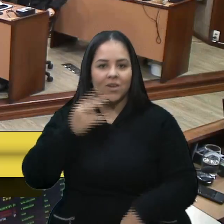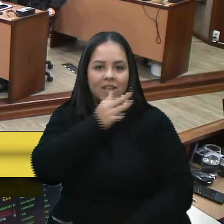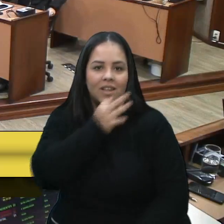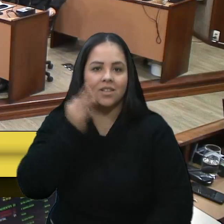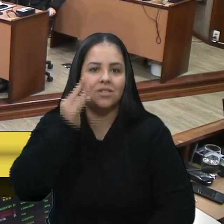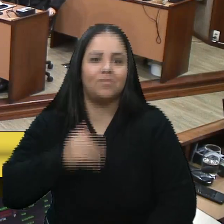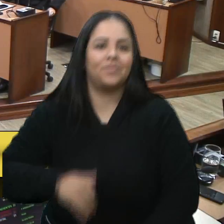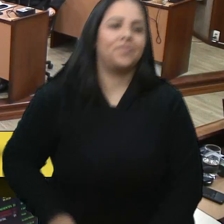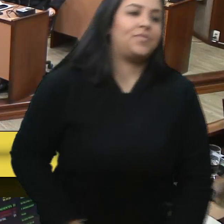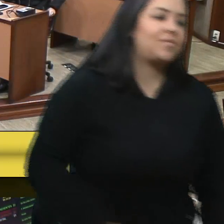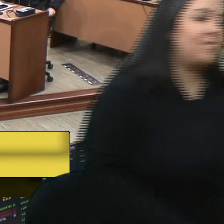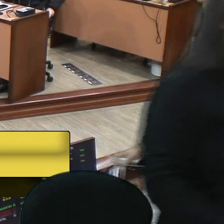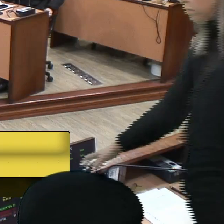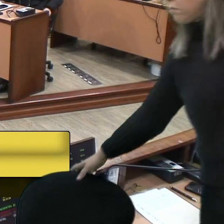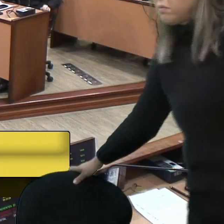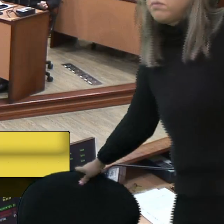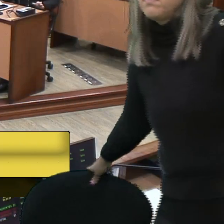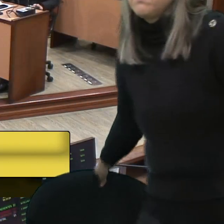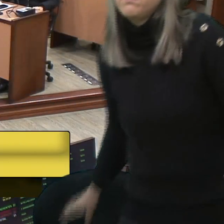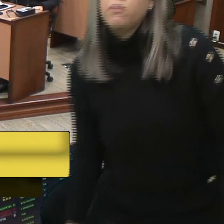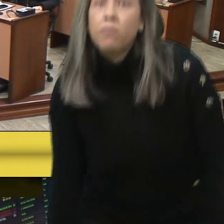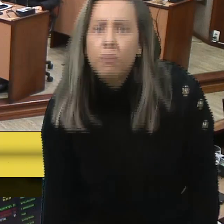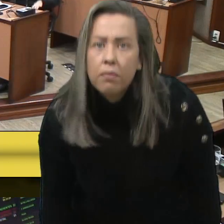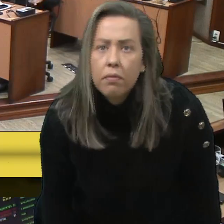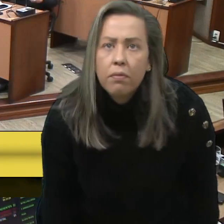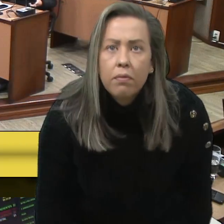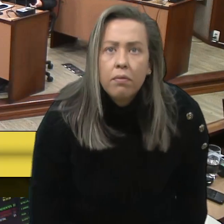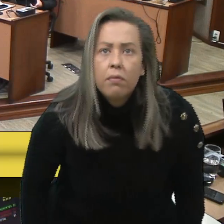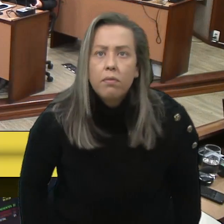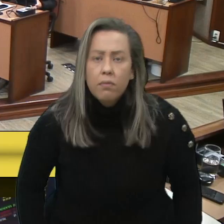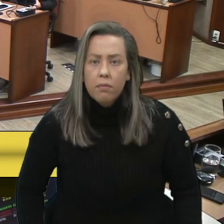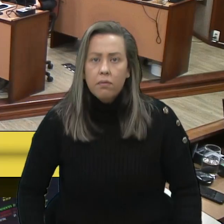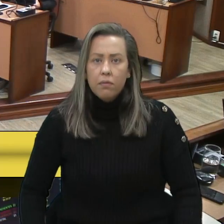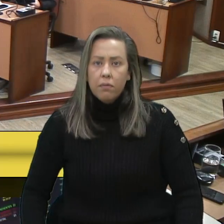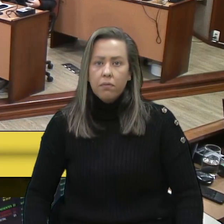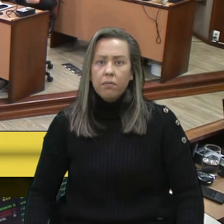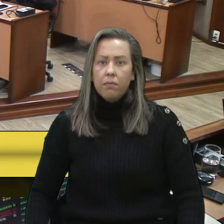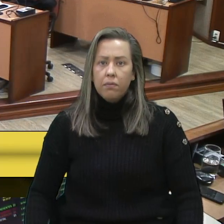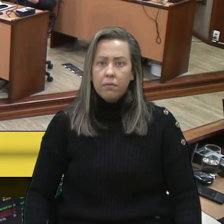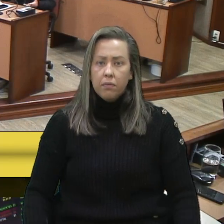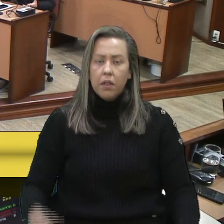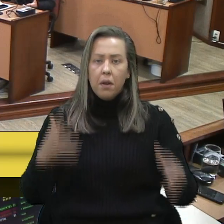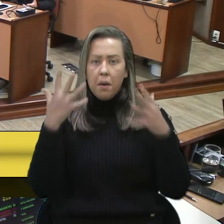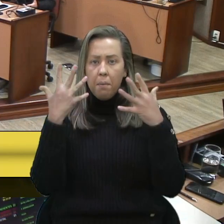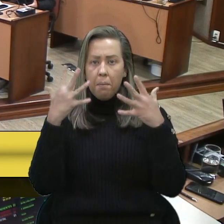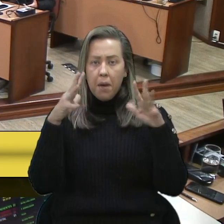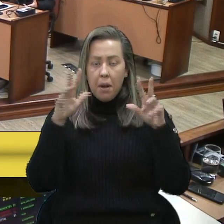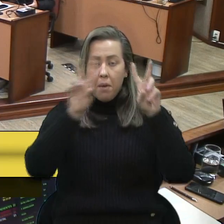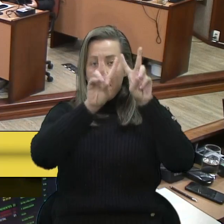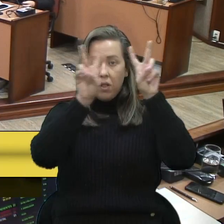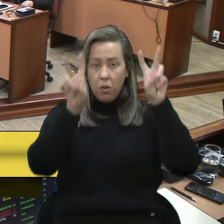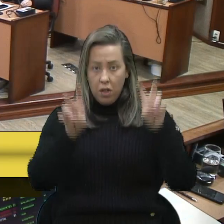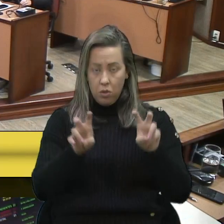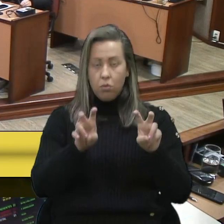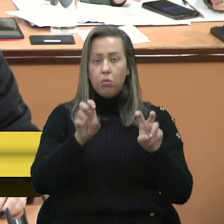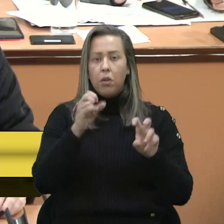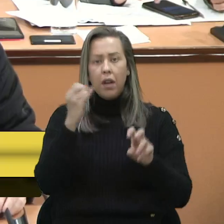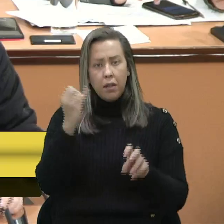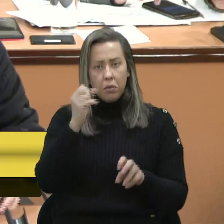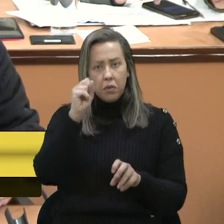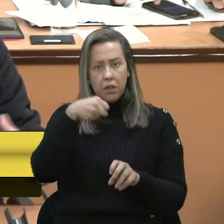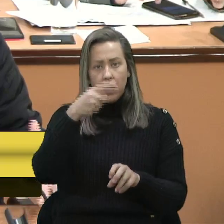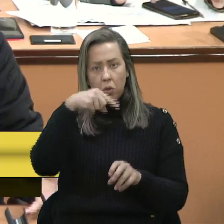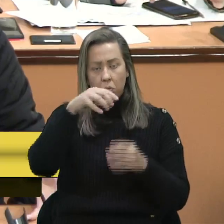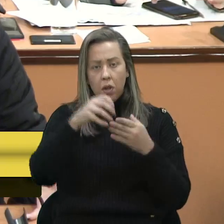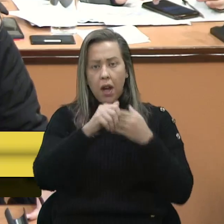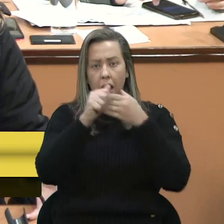Vereadora Estela, né, parabéns por trazer este assunto, é de fundamental importância, né, e a gente convida toda a comunidade a acompanhar, né,